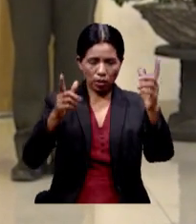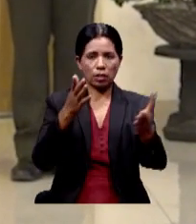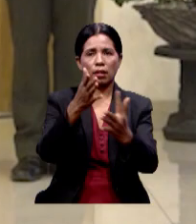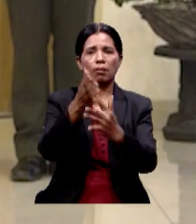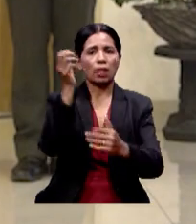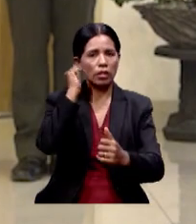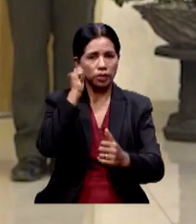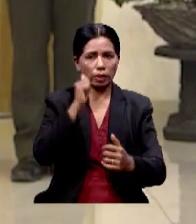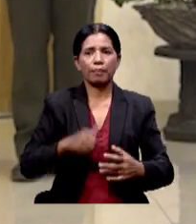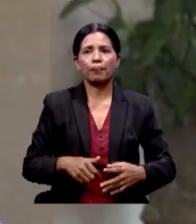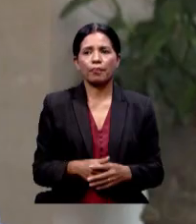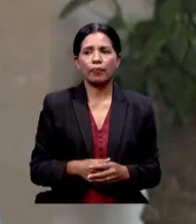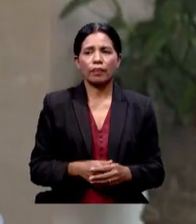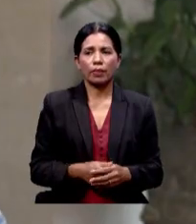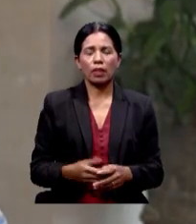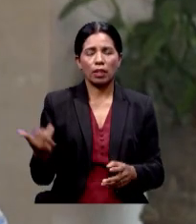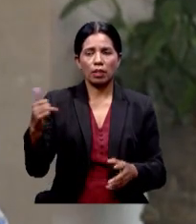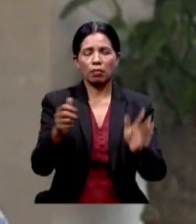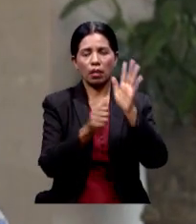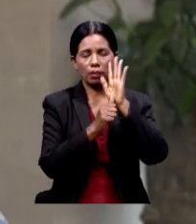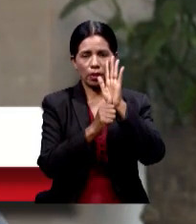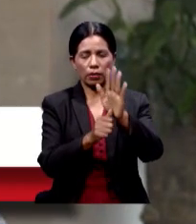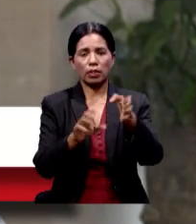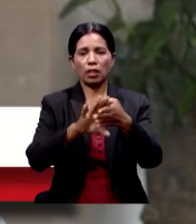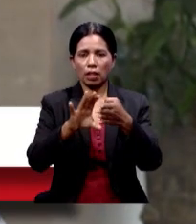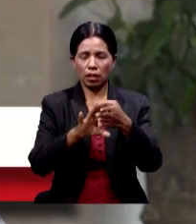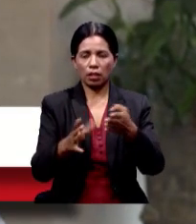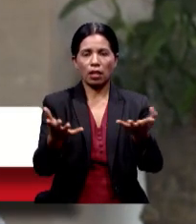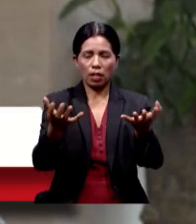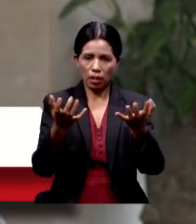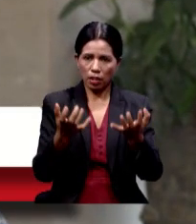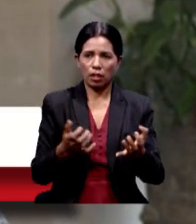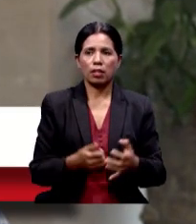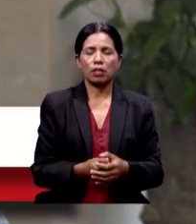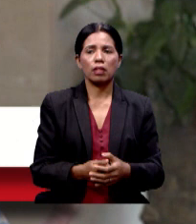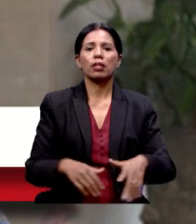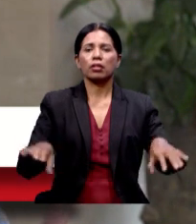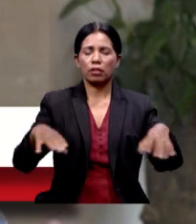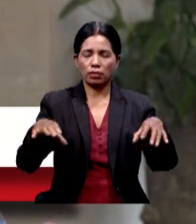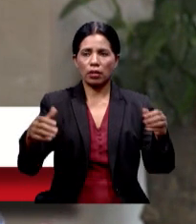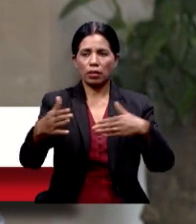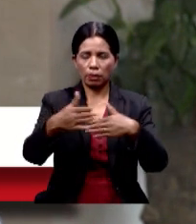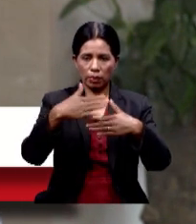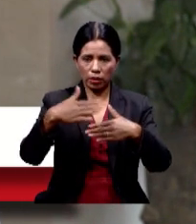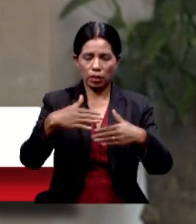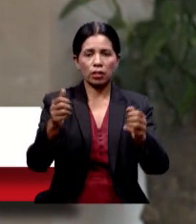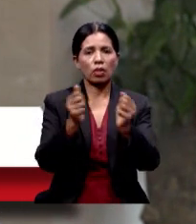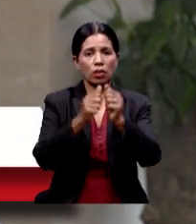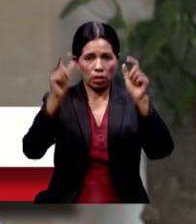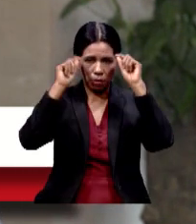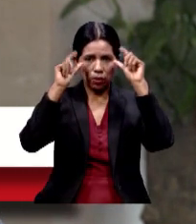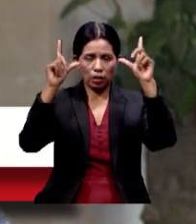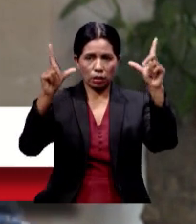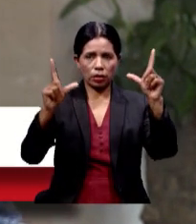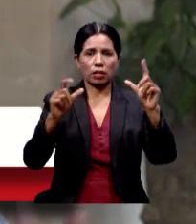ASEAN. Sira me apresenta a ser credencial e na mocha cara a tu serviço basic lutan com Timor-Leste,